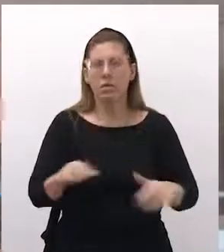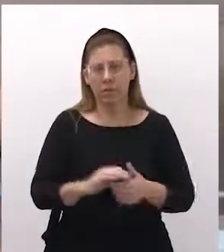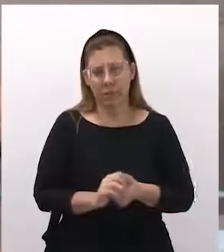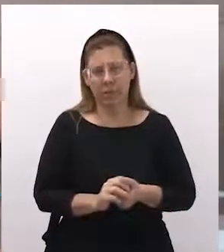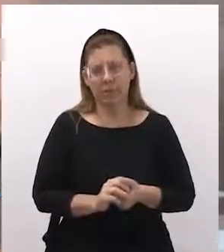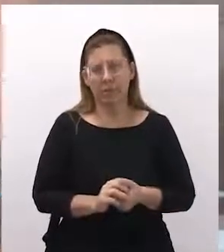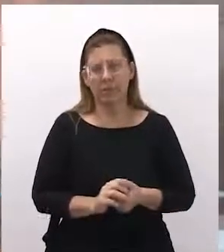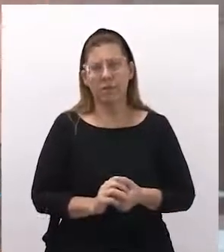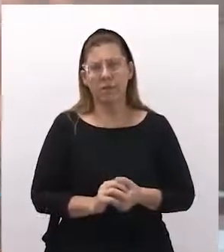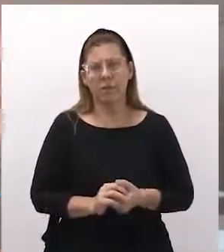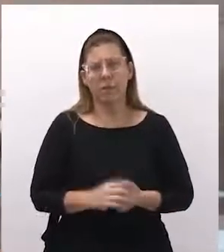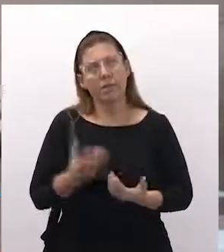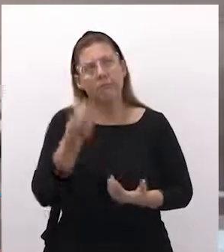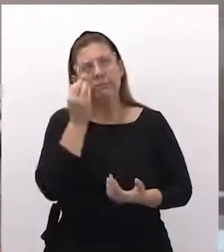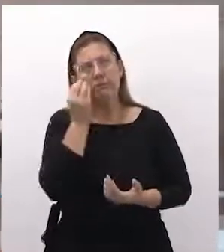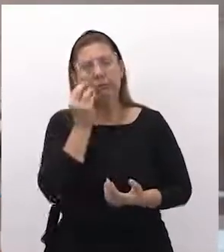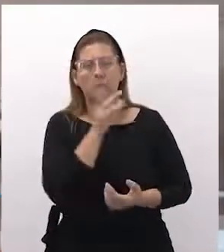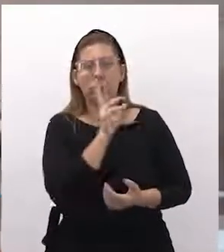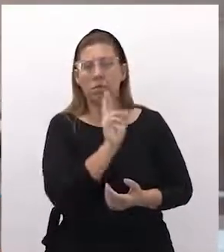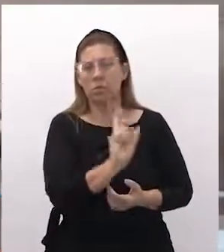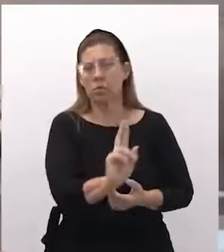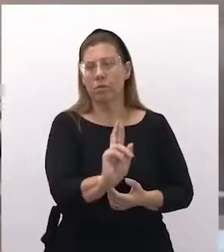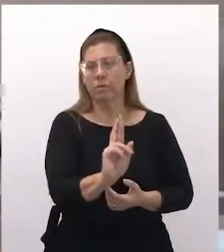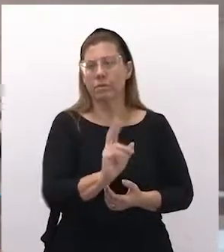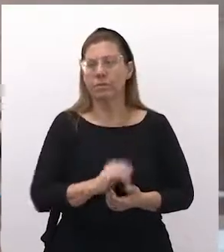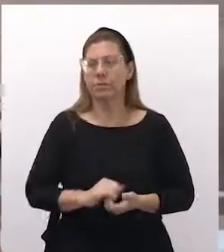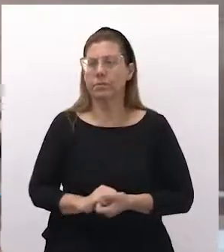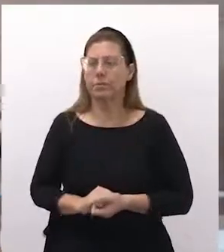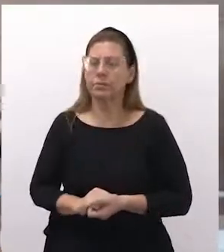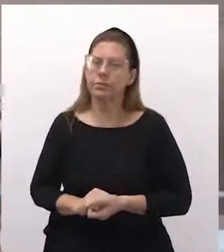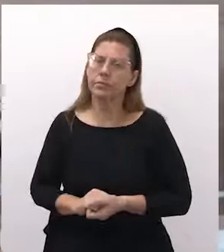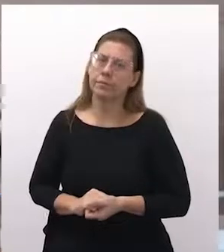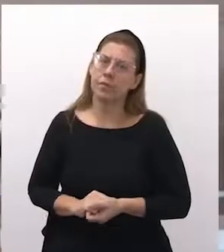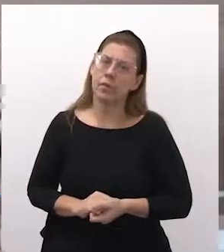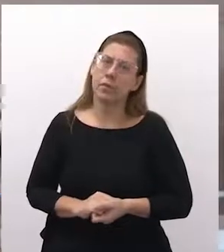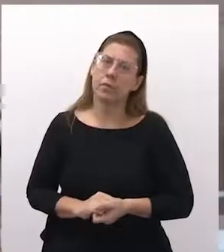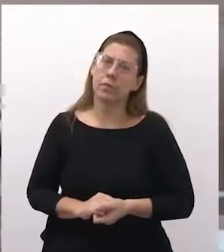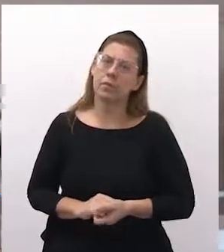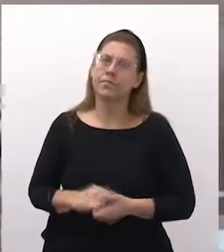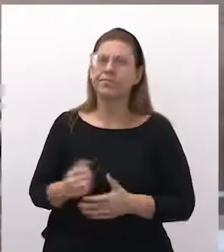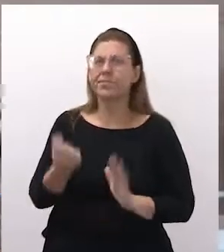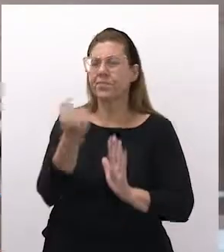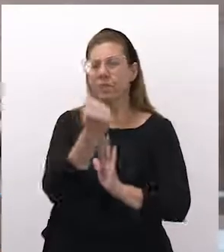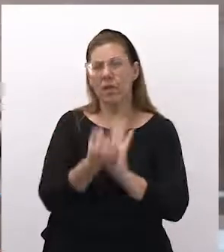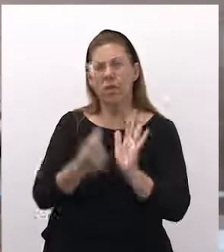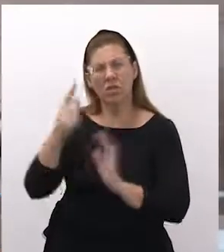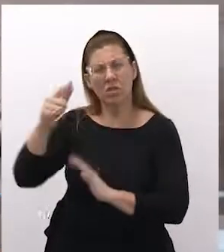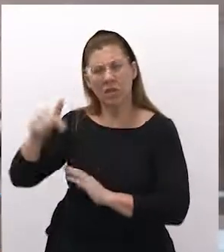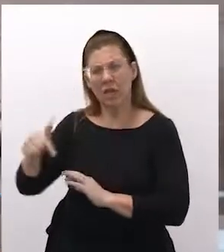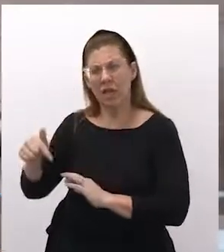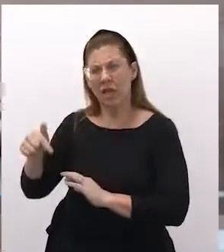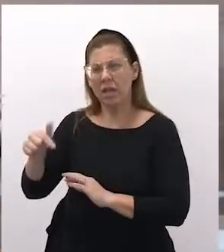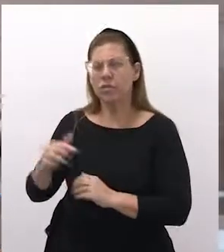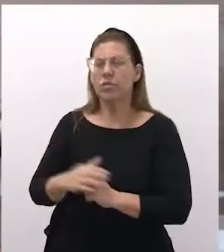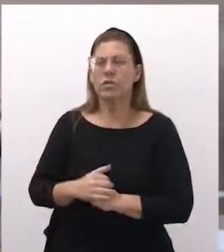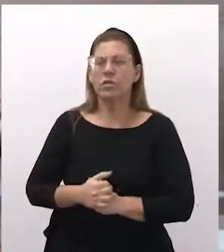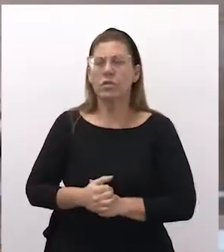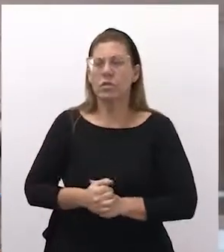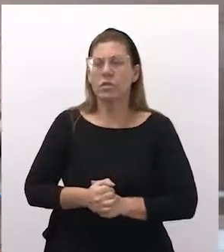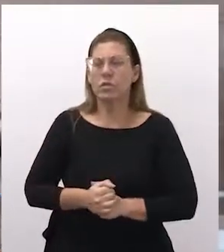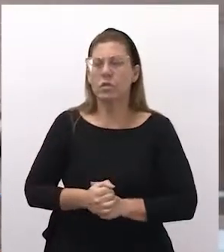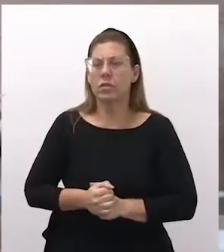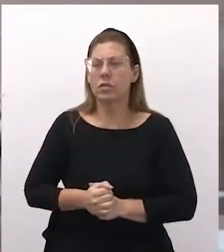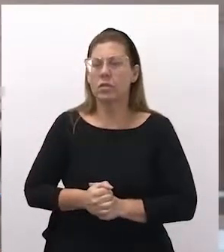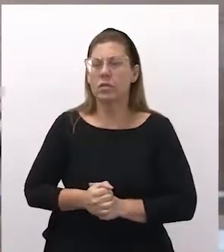que ele vai tentar responder. E no século XVII, eu até